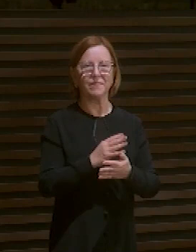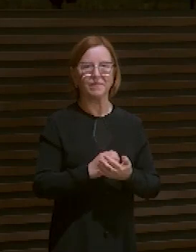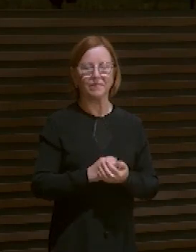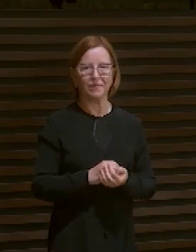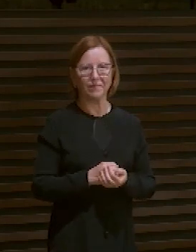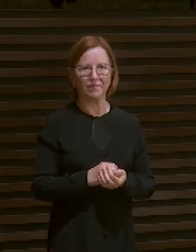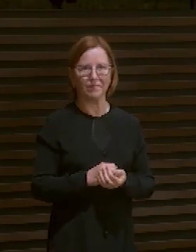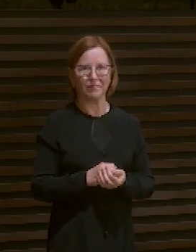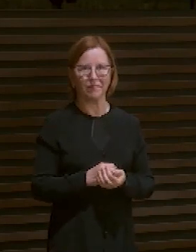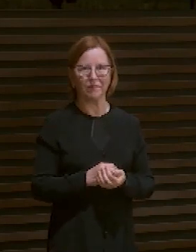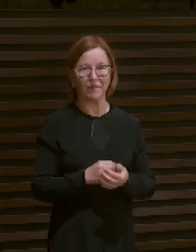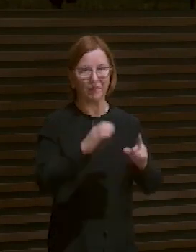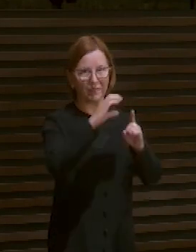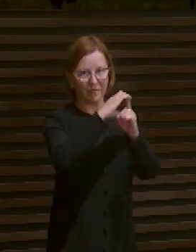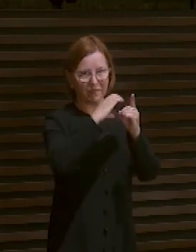na reunião.